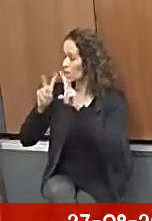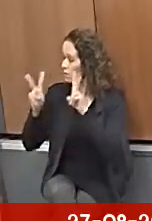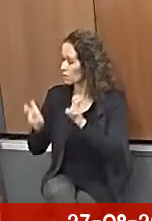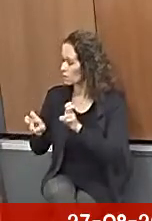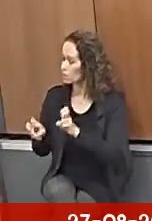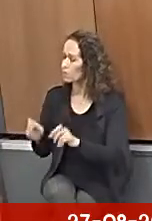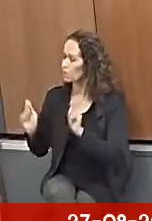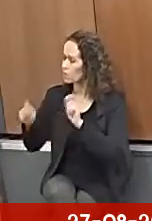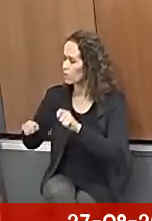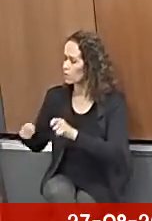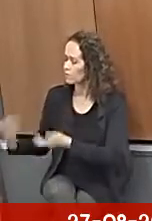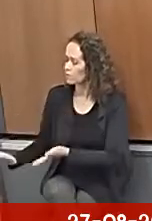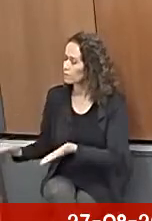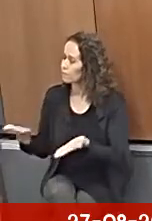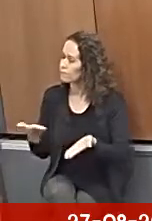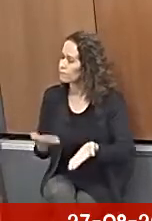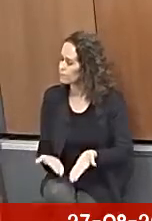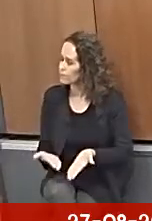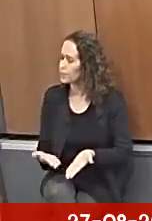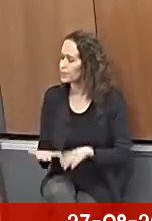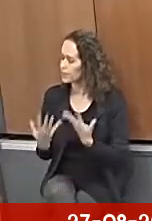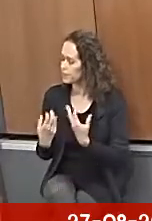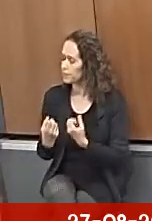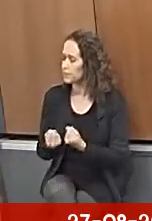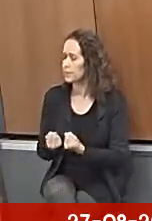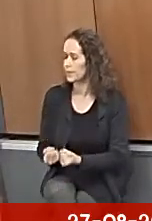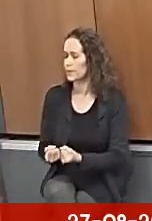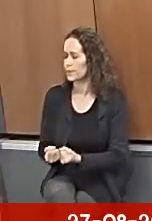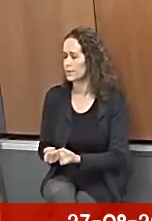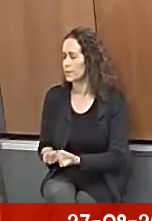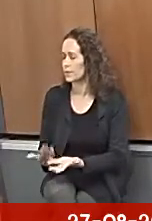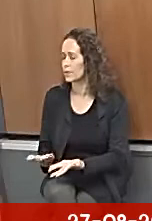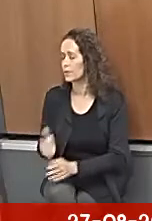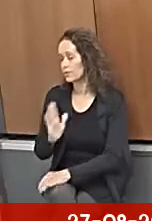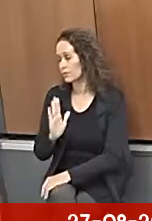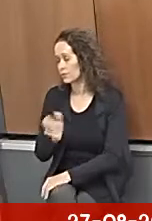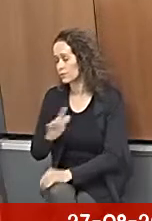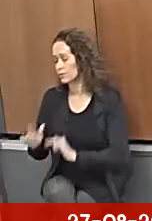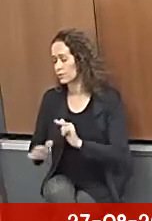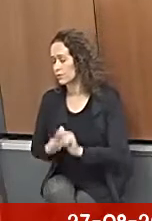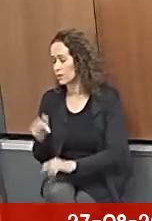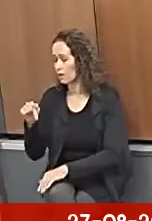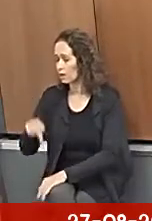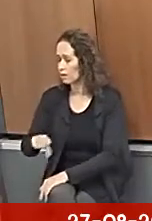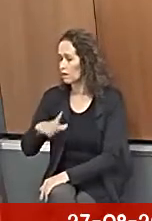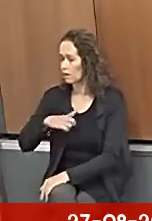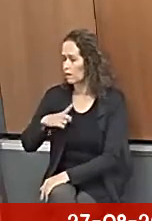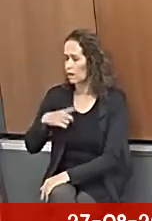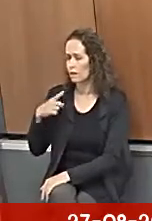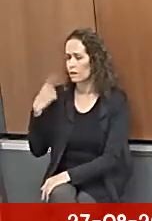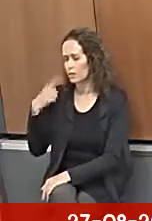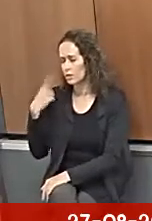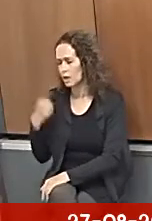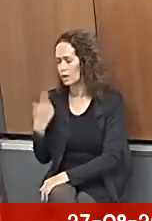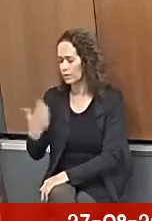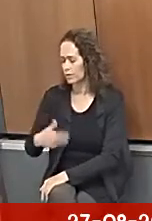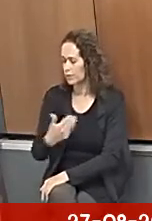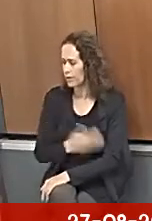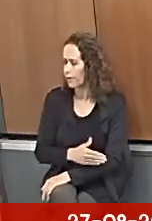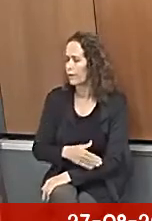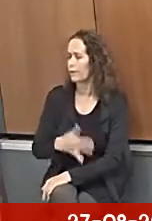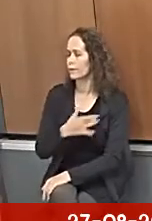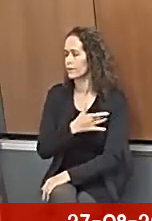possam vir serão muito bem acolhido como diz o deputado estava lá mas aqui nós temos cruzeiro deputados cruzeirinho os deputados atleticano